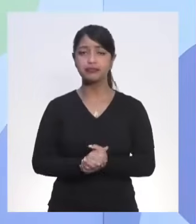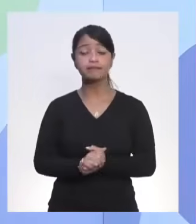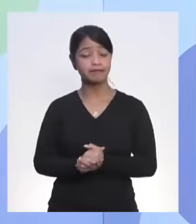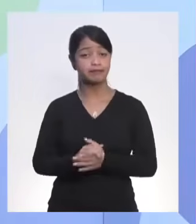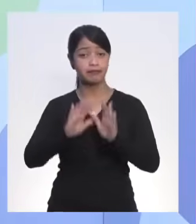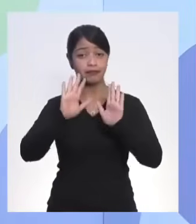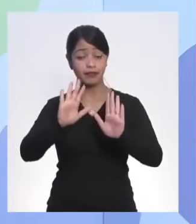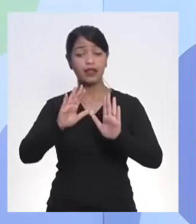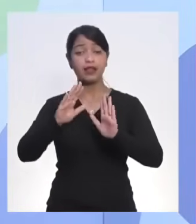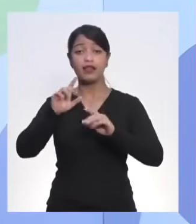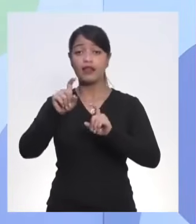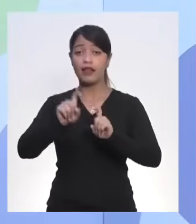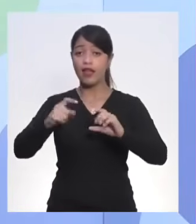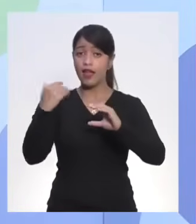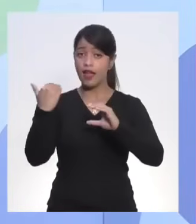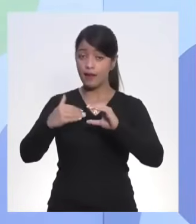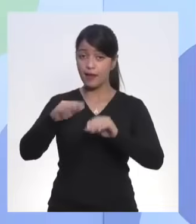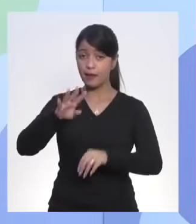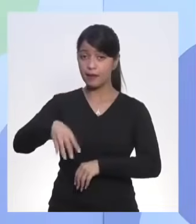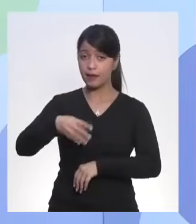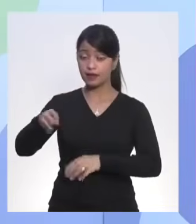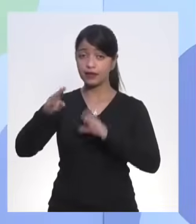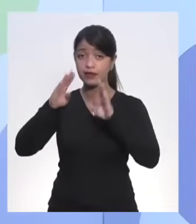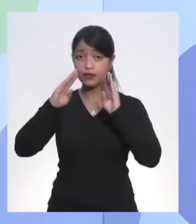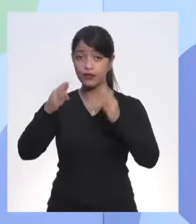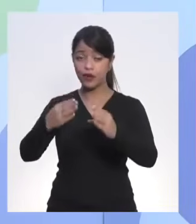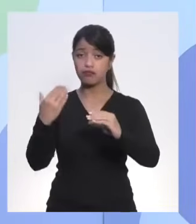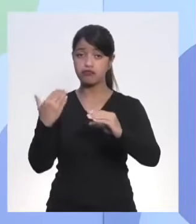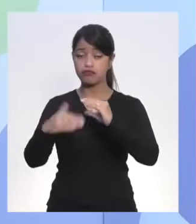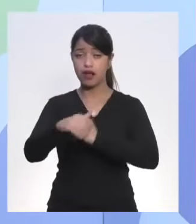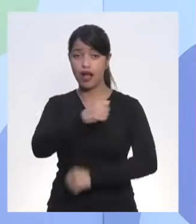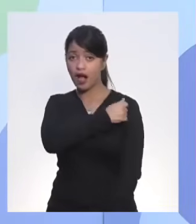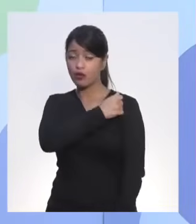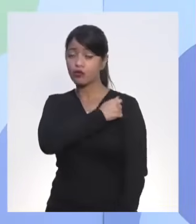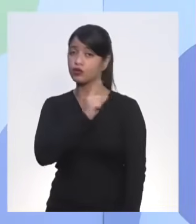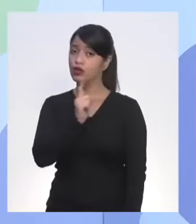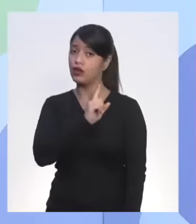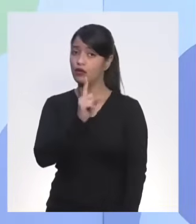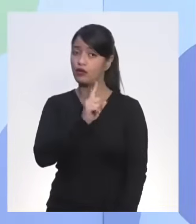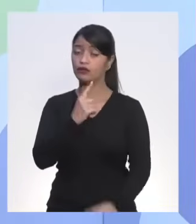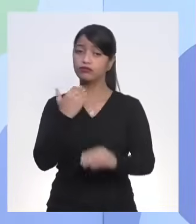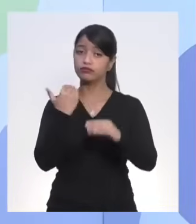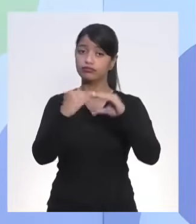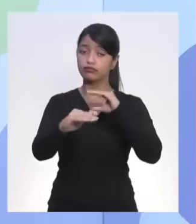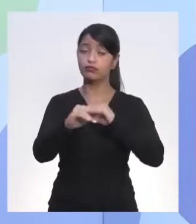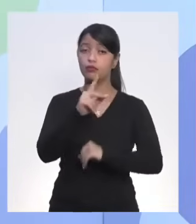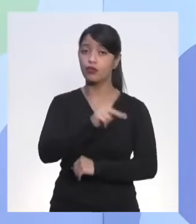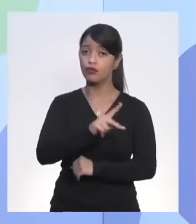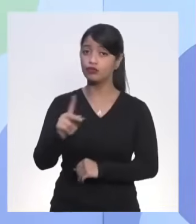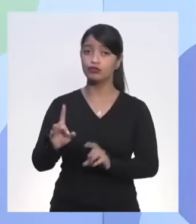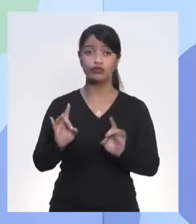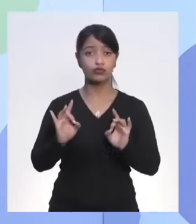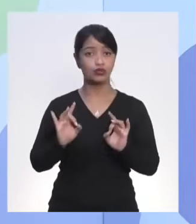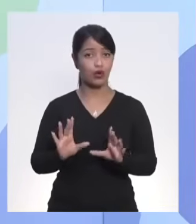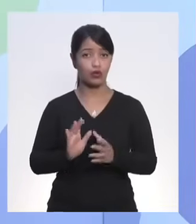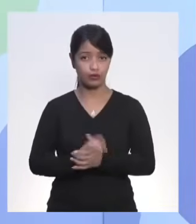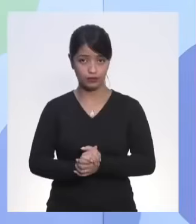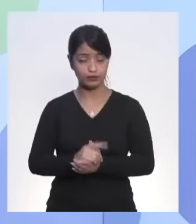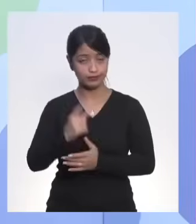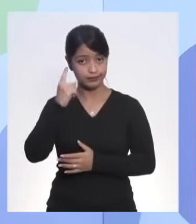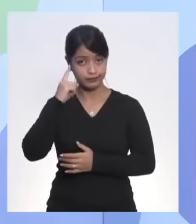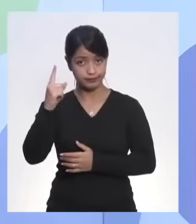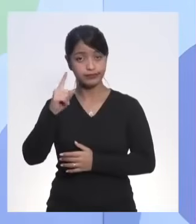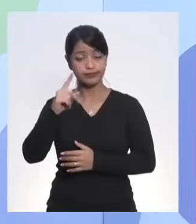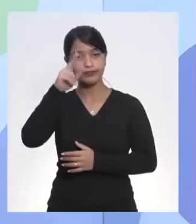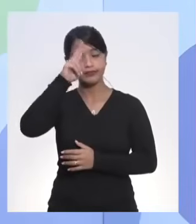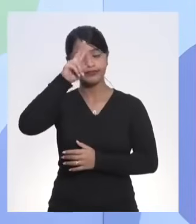para professores, tá bom, gente? Vamos pensar direitinho nessa questão, porque os professores que farão, como a gente conversou